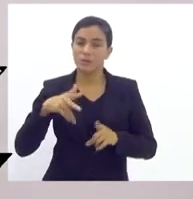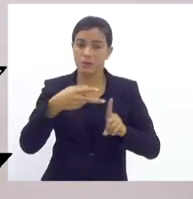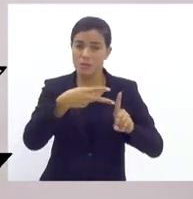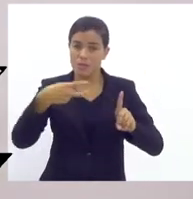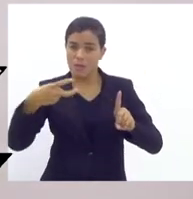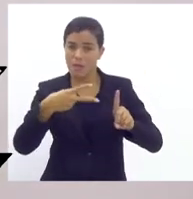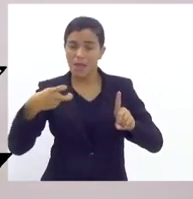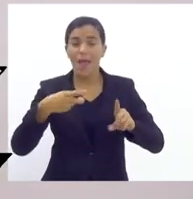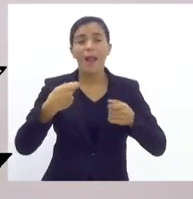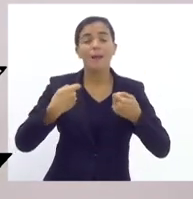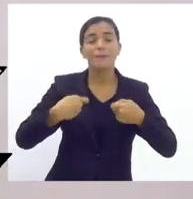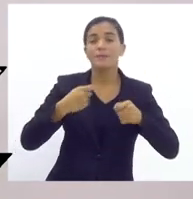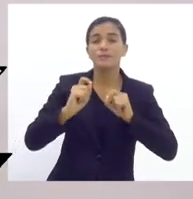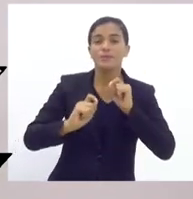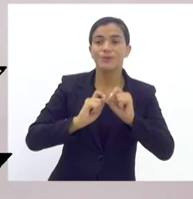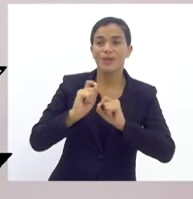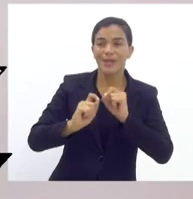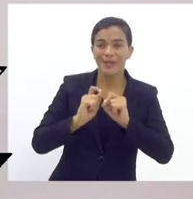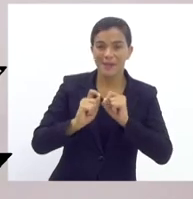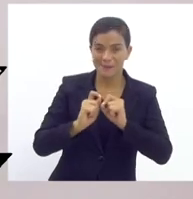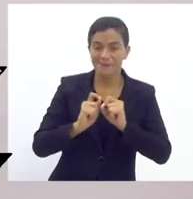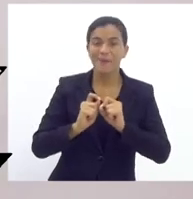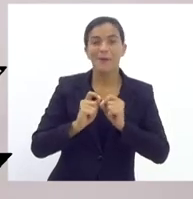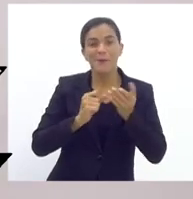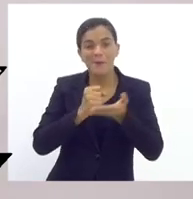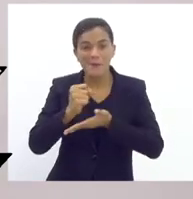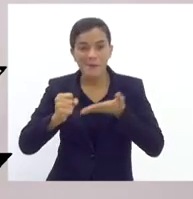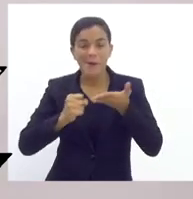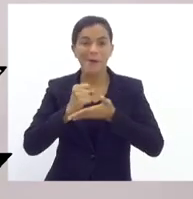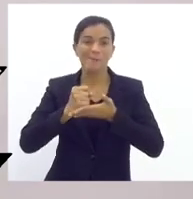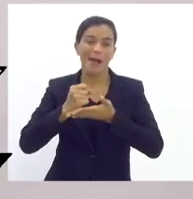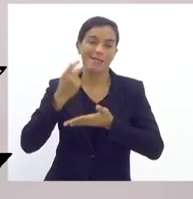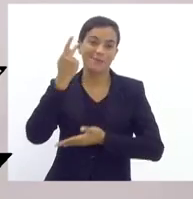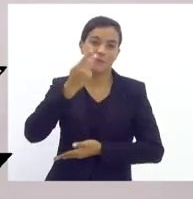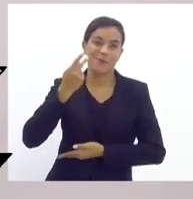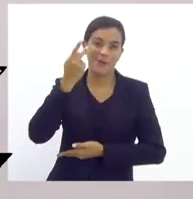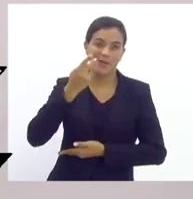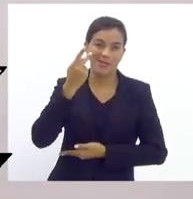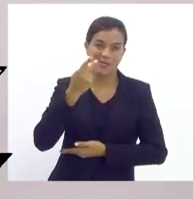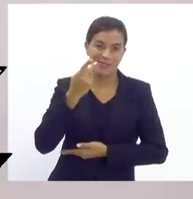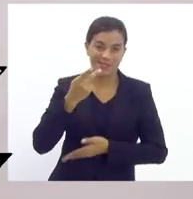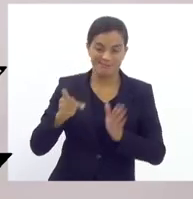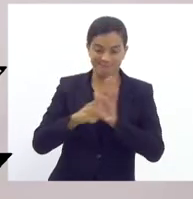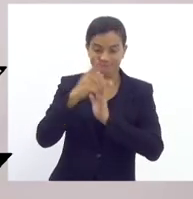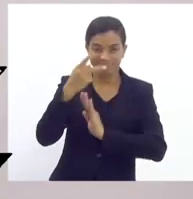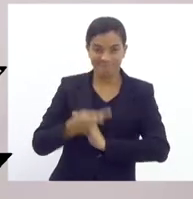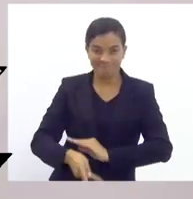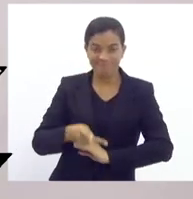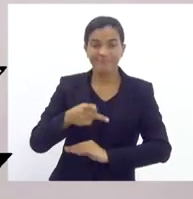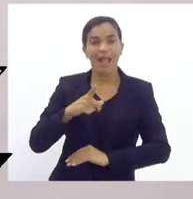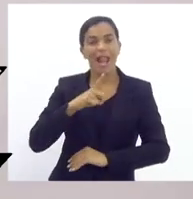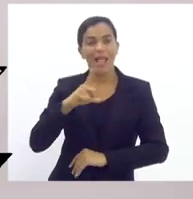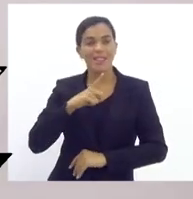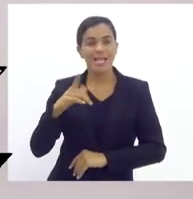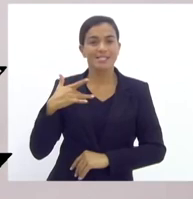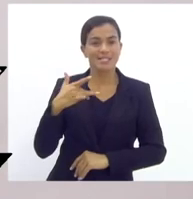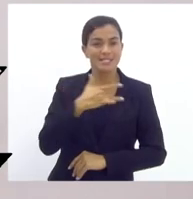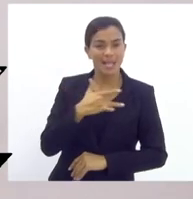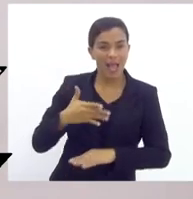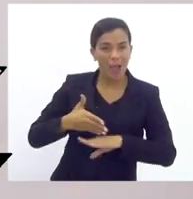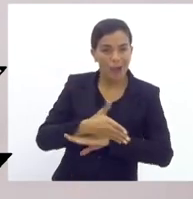ela precisa estar com uma base de políticas de outras políticas ela tem que estar acessando a saúde